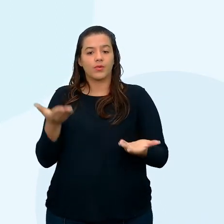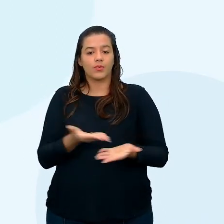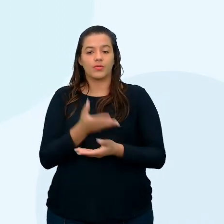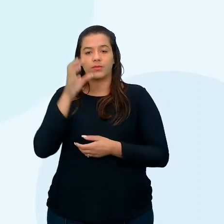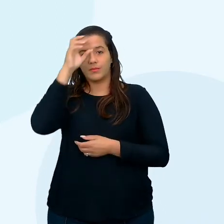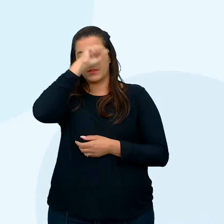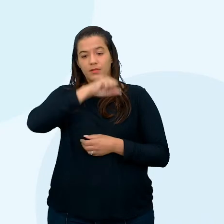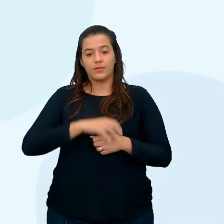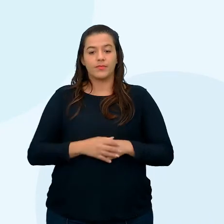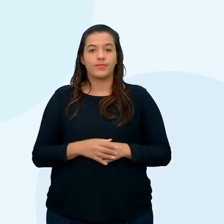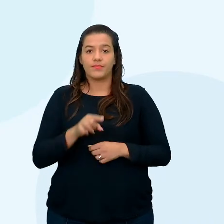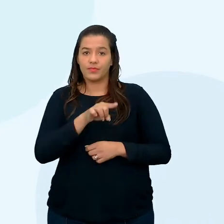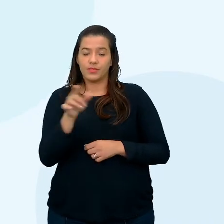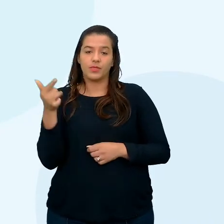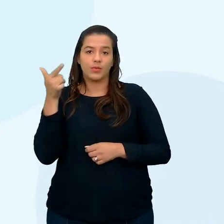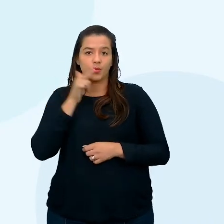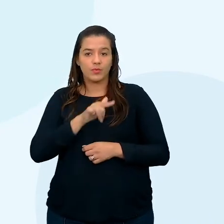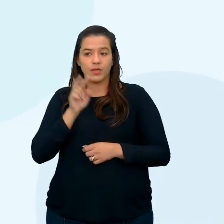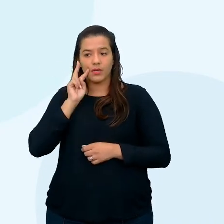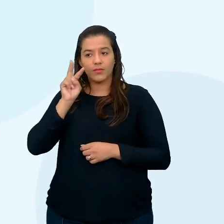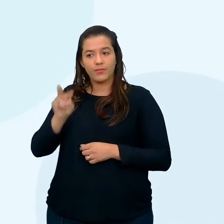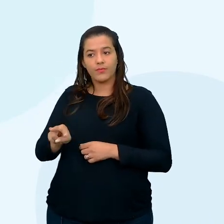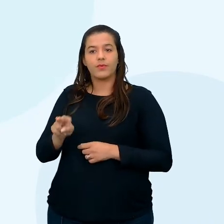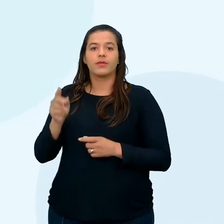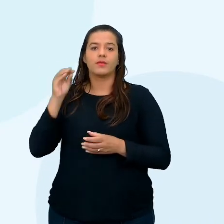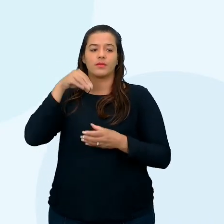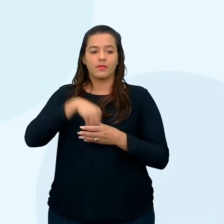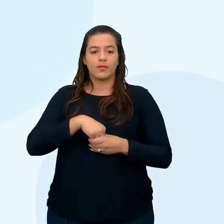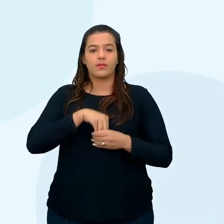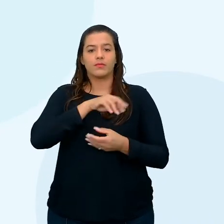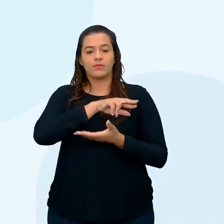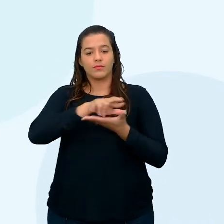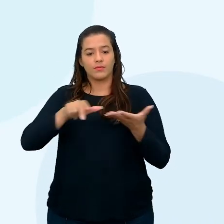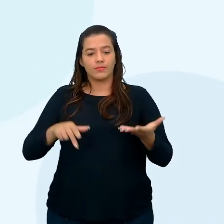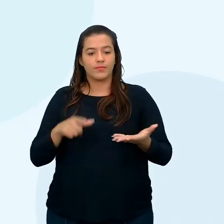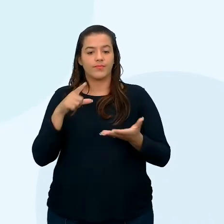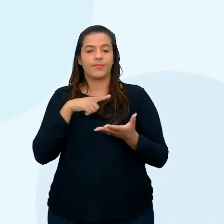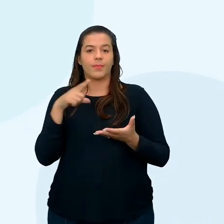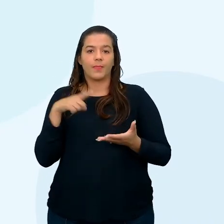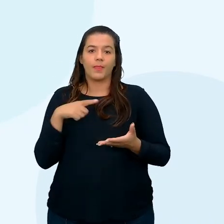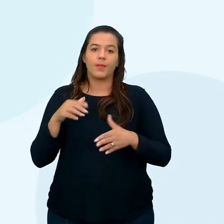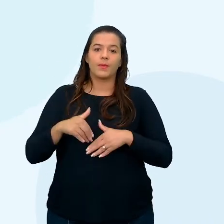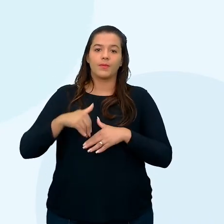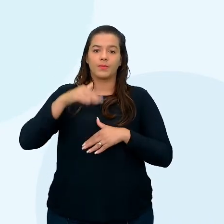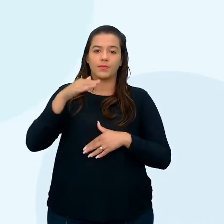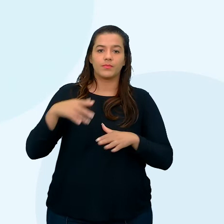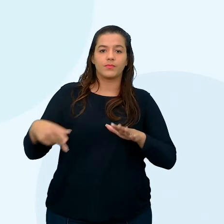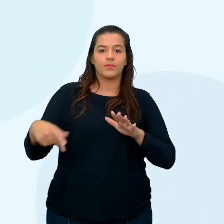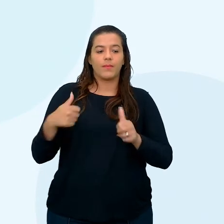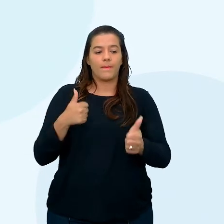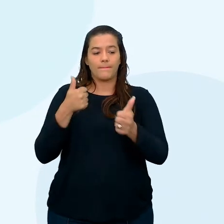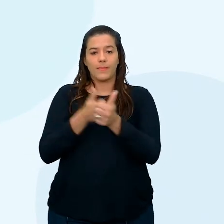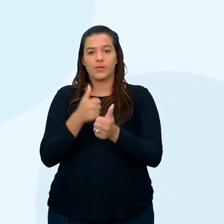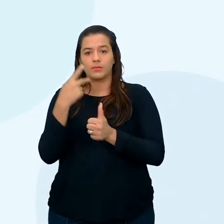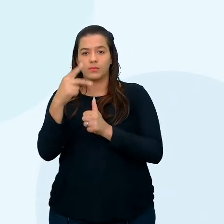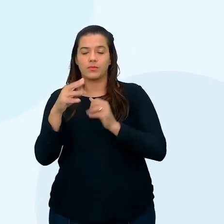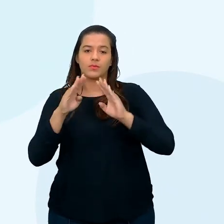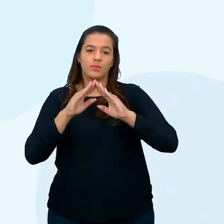vimos? Será que você consegue ver, por exemplo, dentro de uma questão do solo próxima aí da sua